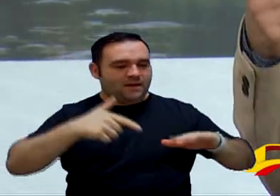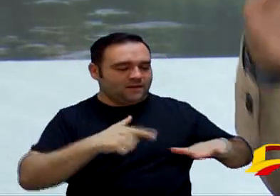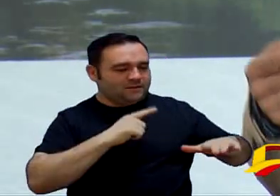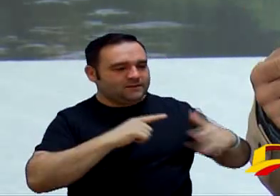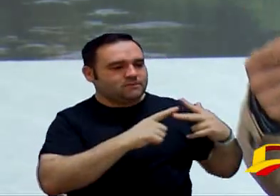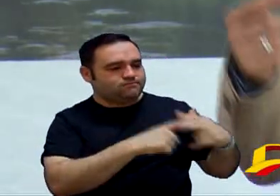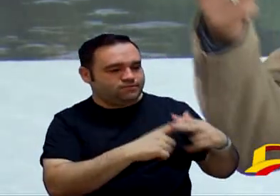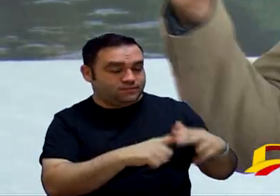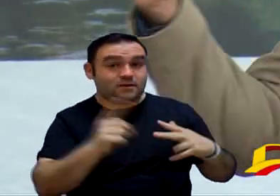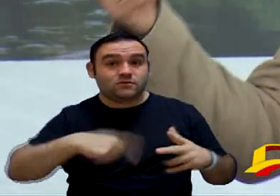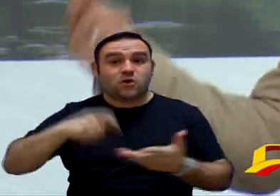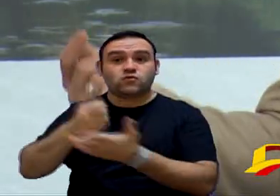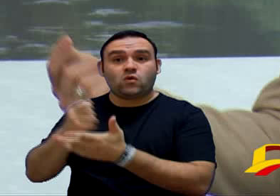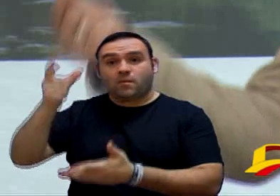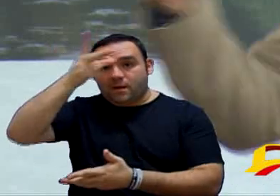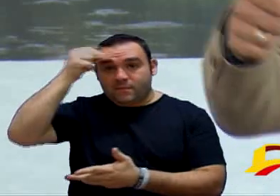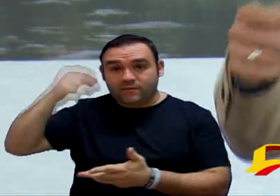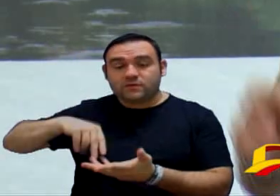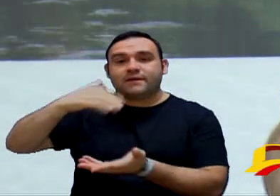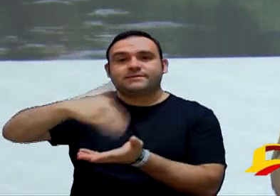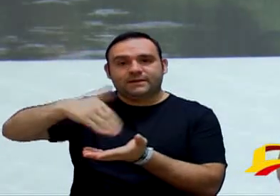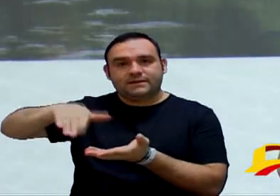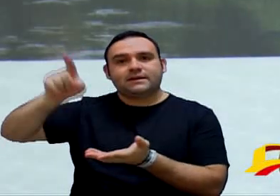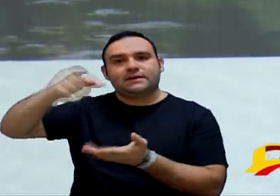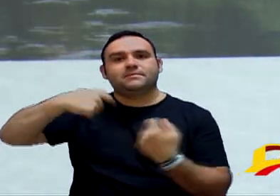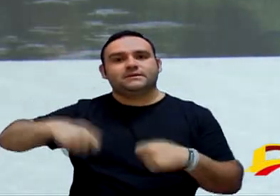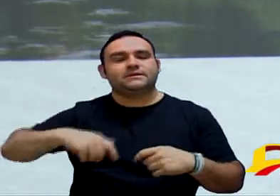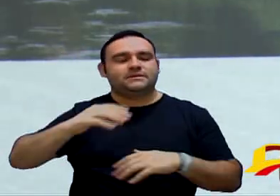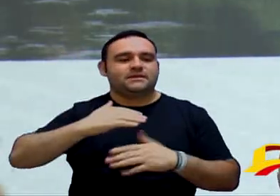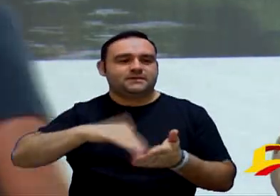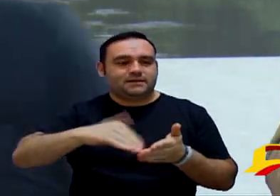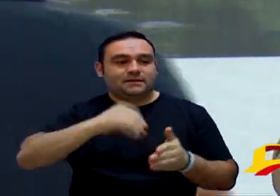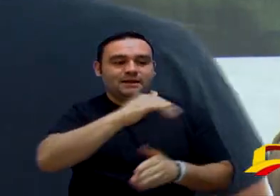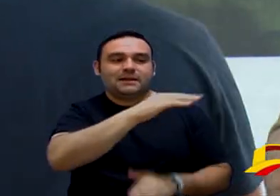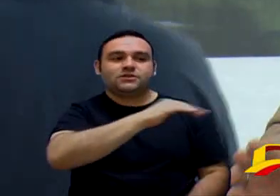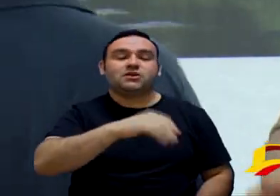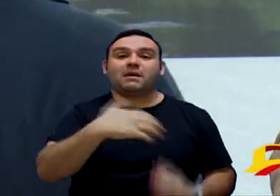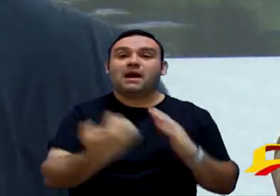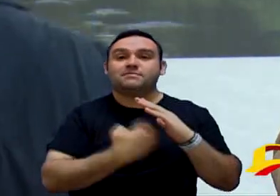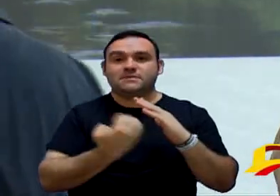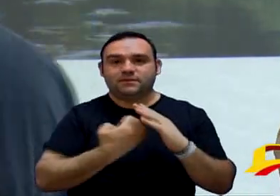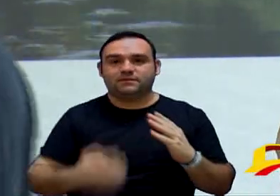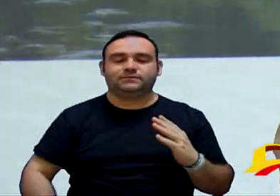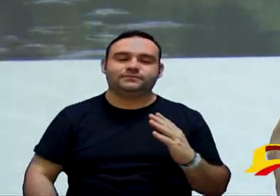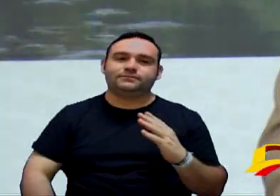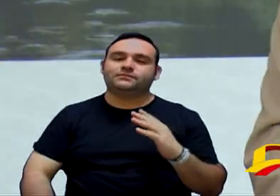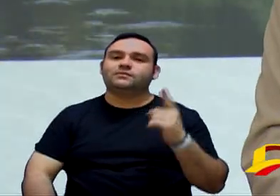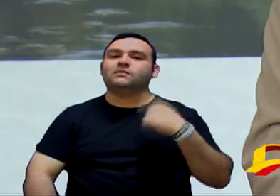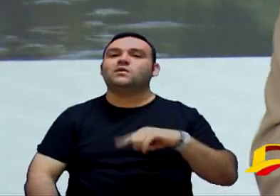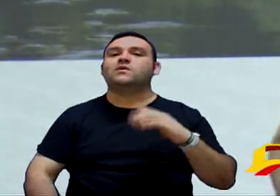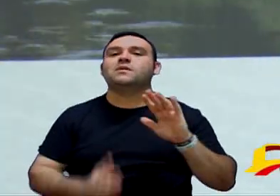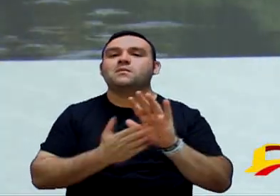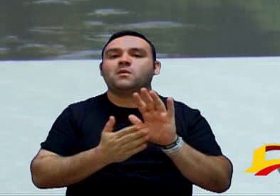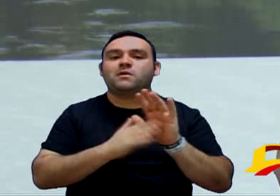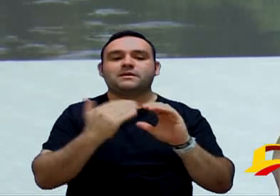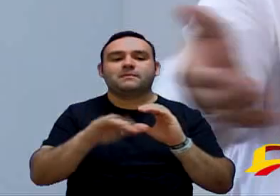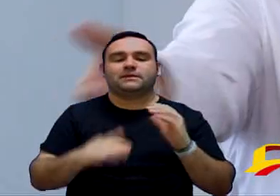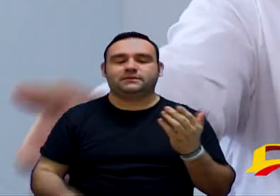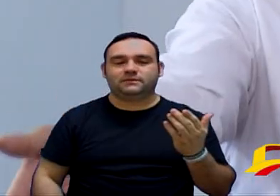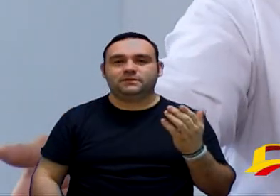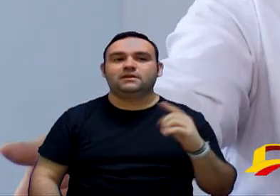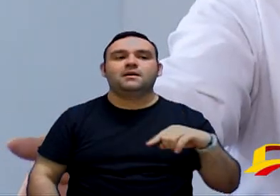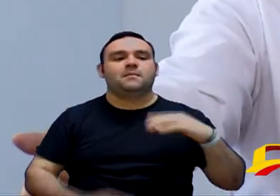a gente cobra a prefeitura secretaria Secretaria tem que cobrar empresa então é a gente manda a propositura dedicação